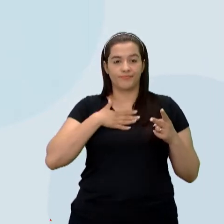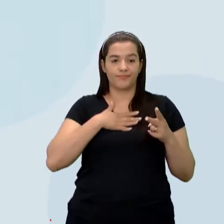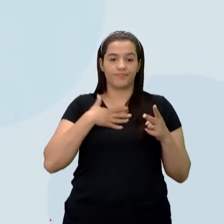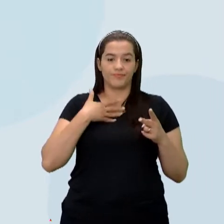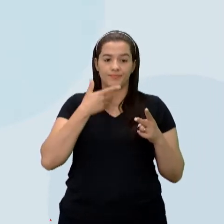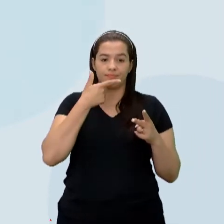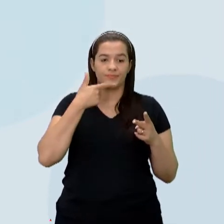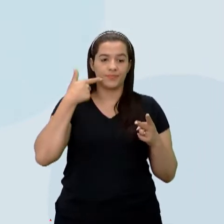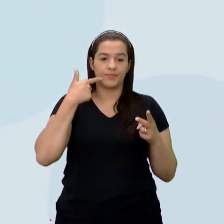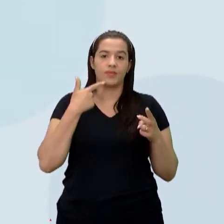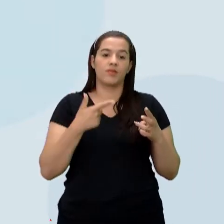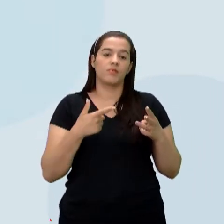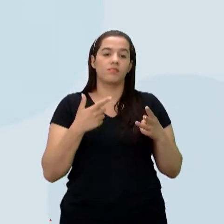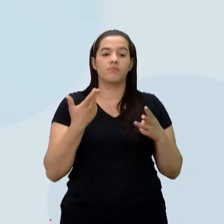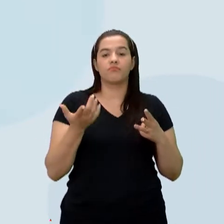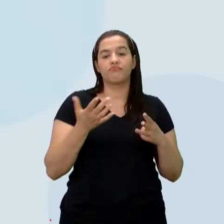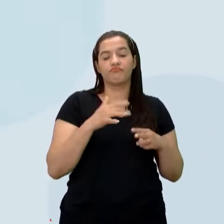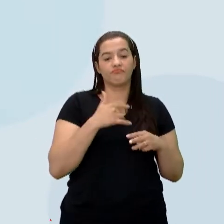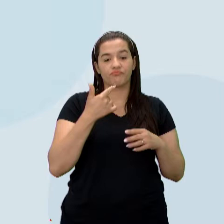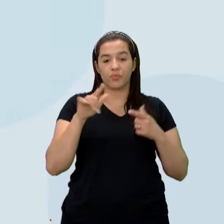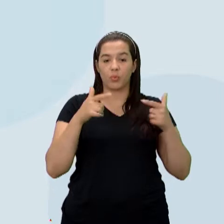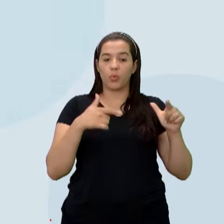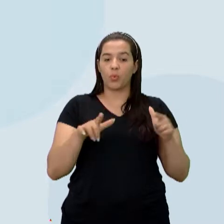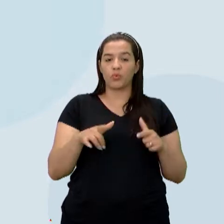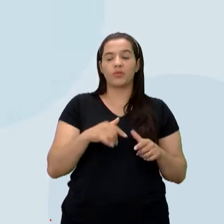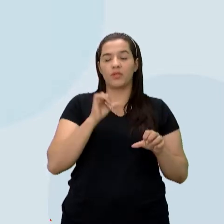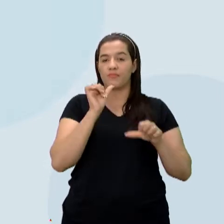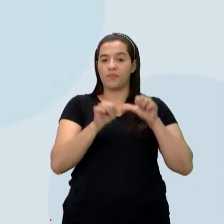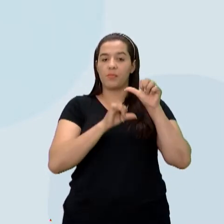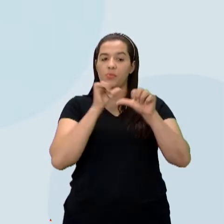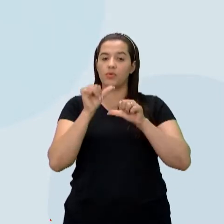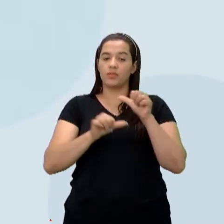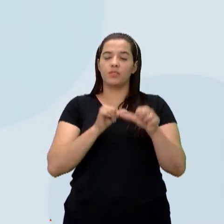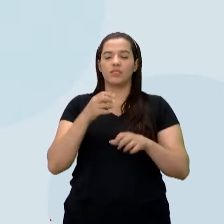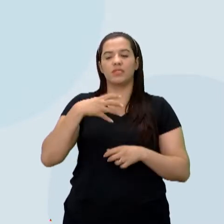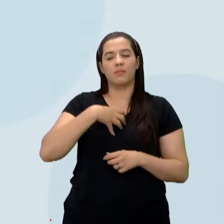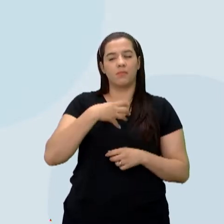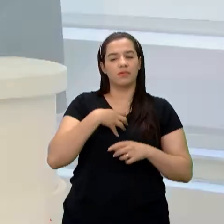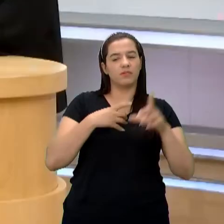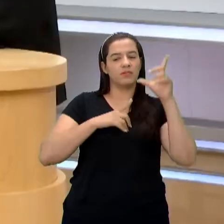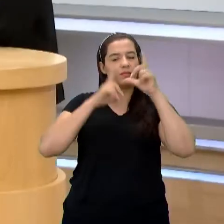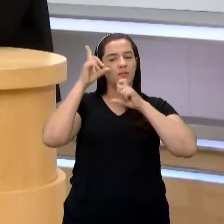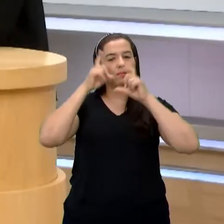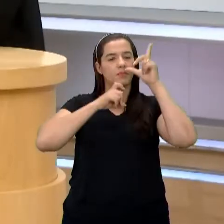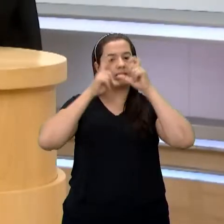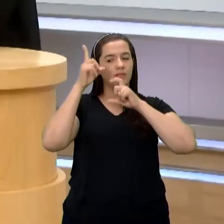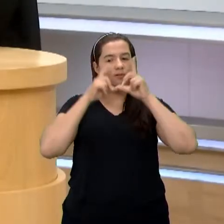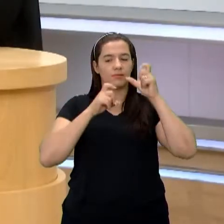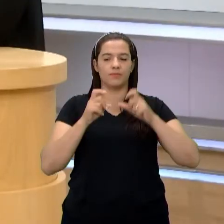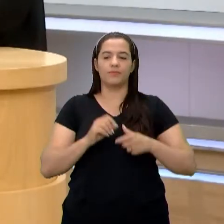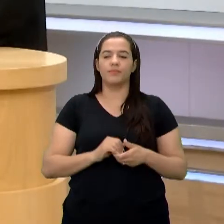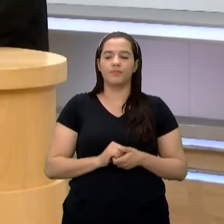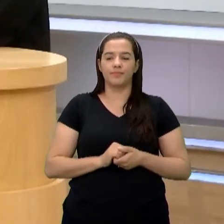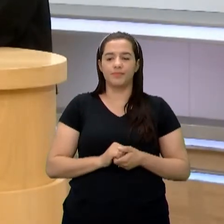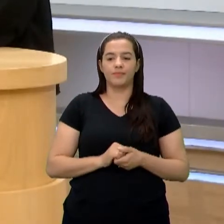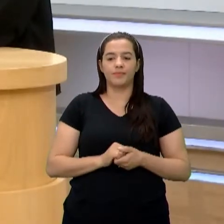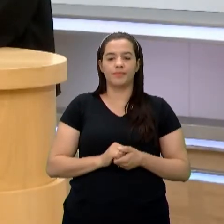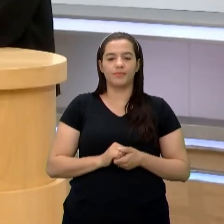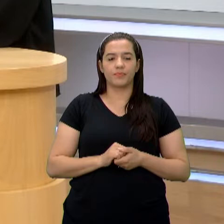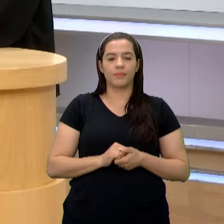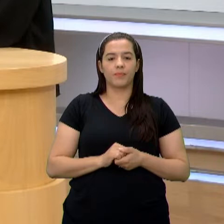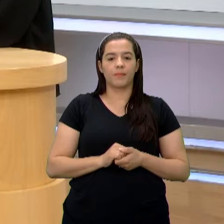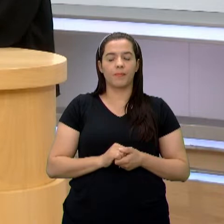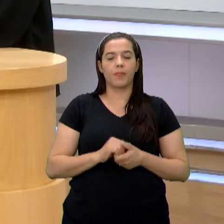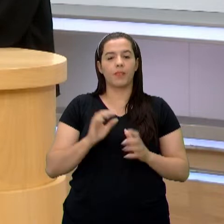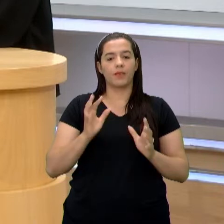pouco simpático. Indiferente? Também não, porque houve até uma mudança aí de expressão do Garfield, né? Sim, isso mesmo. Então